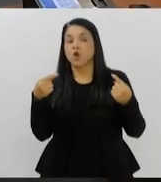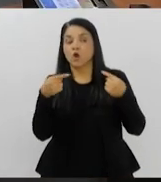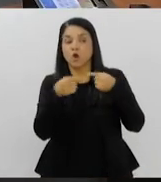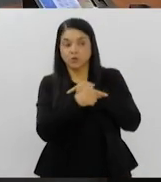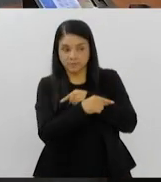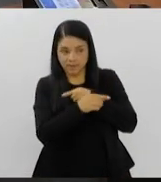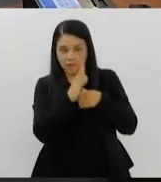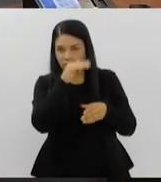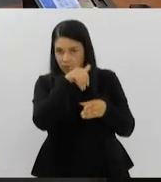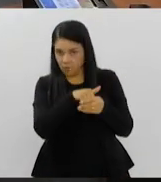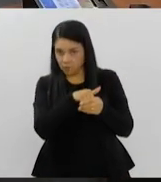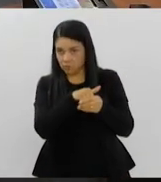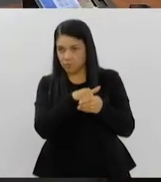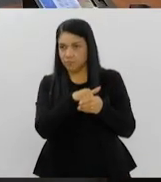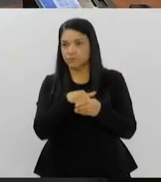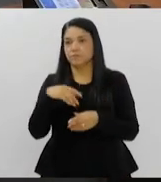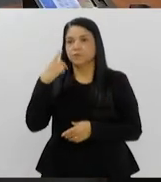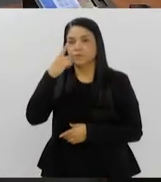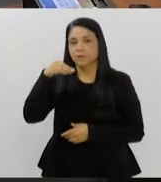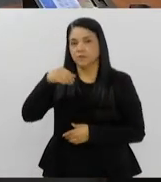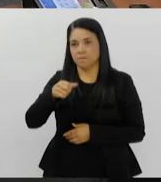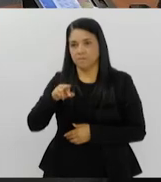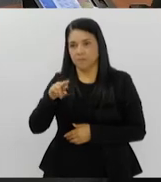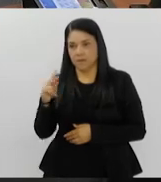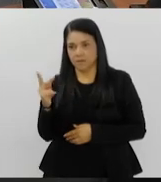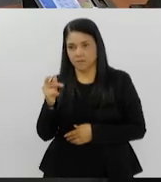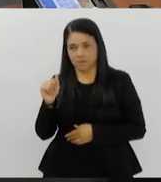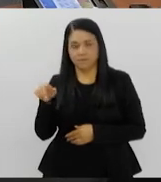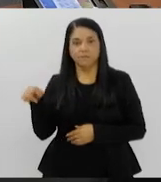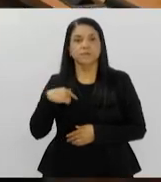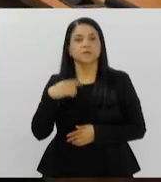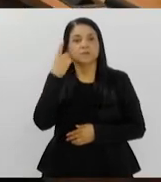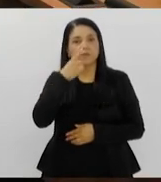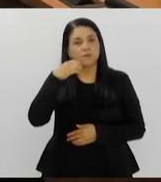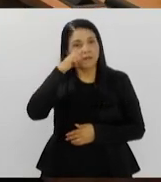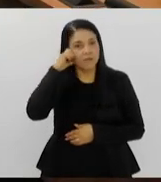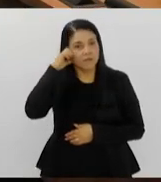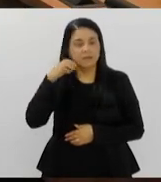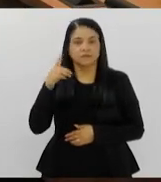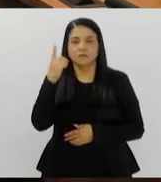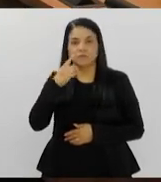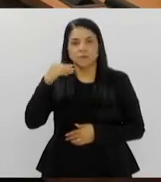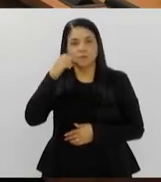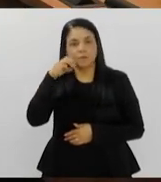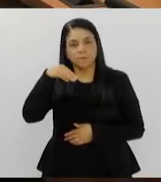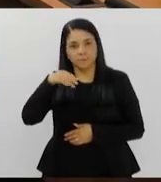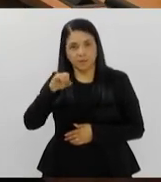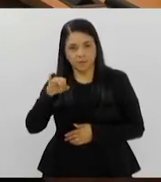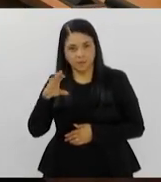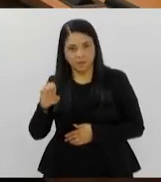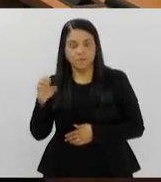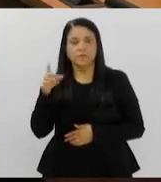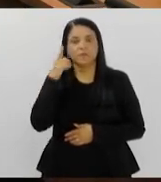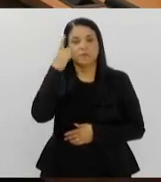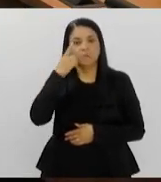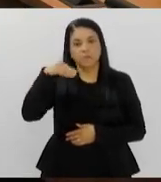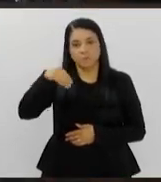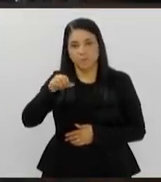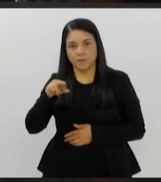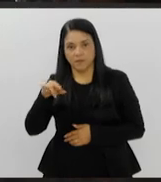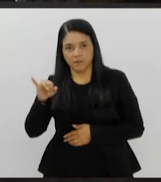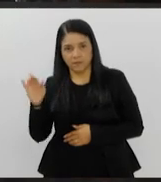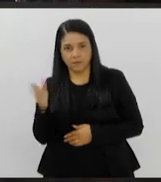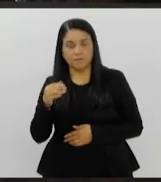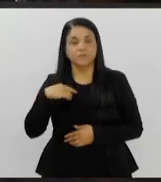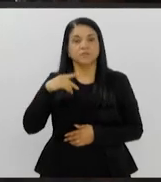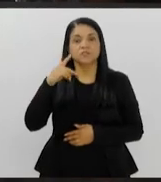votos contrários. Deputada Marta Rocha, deputada Élica, deputado Mink, deputada Marina, deputado Luiz Paulo, deputada